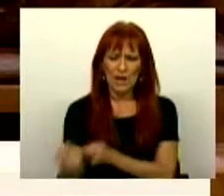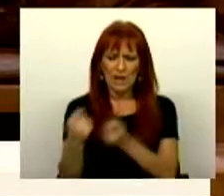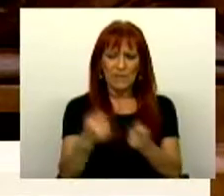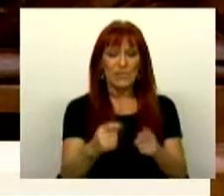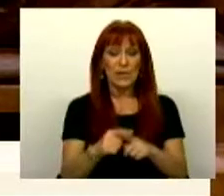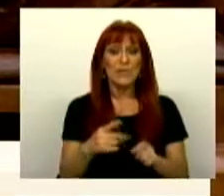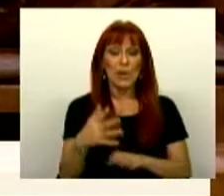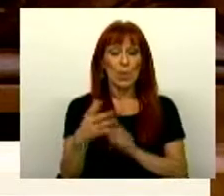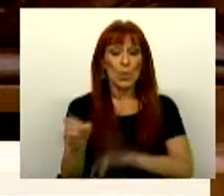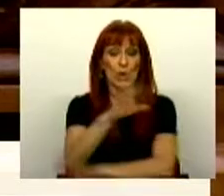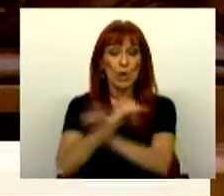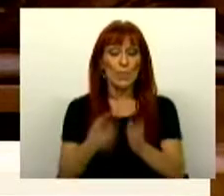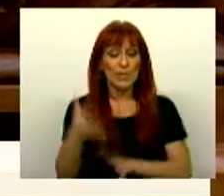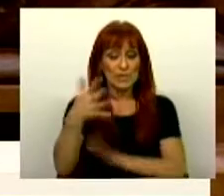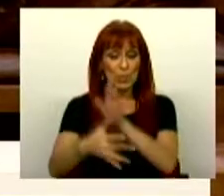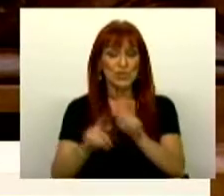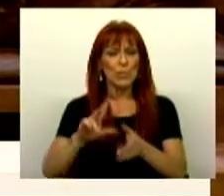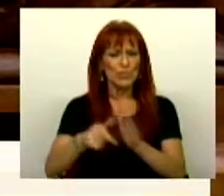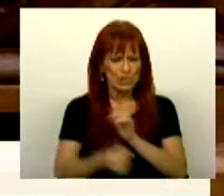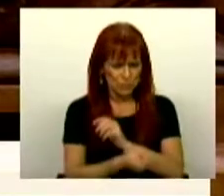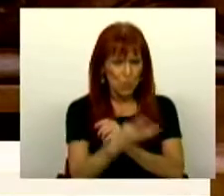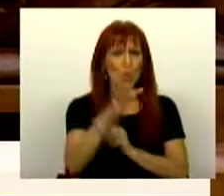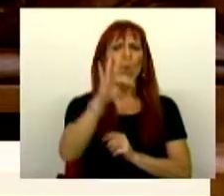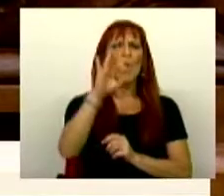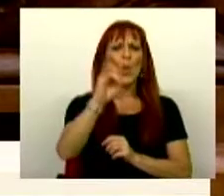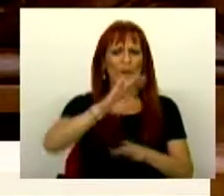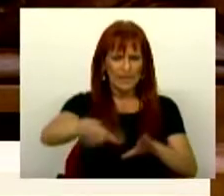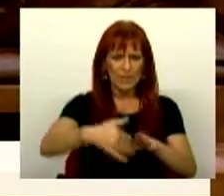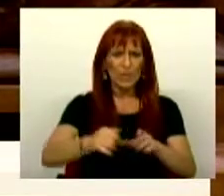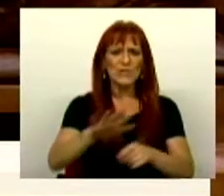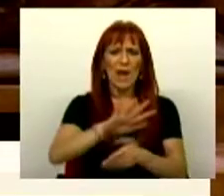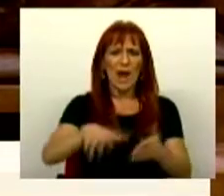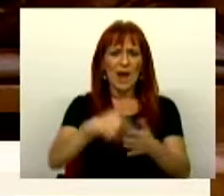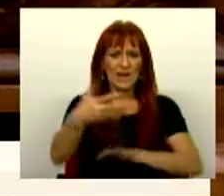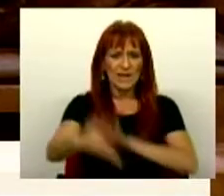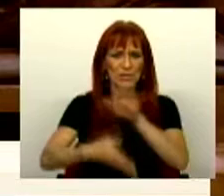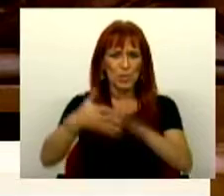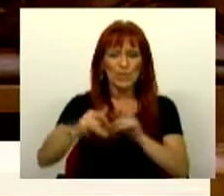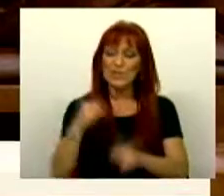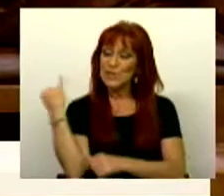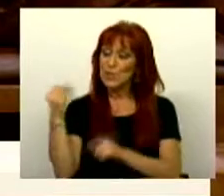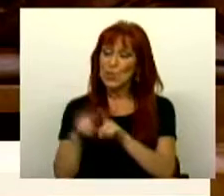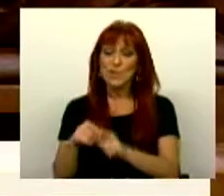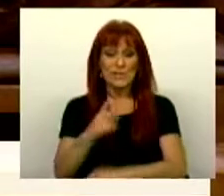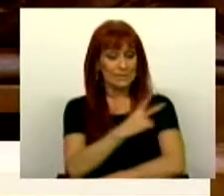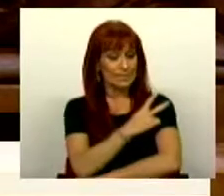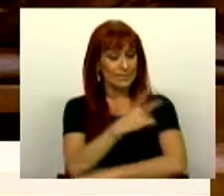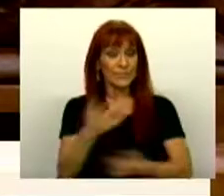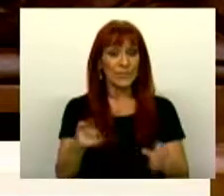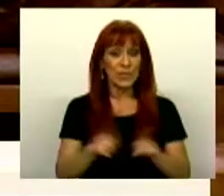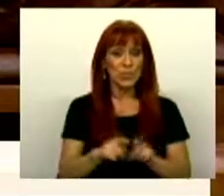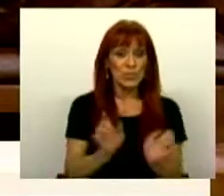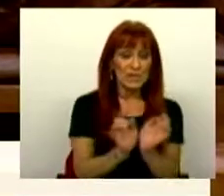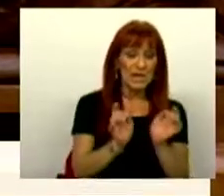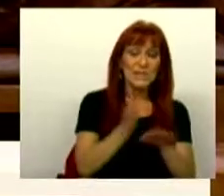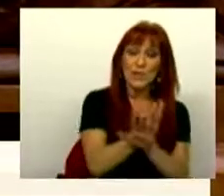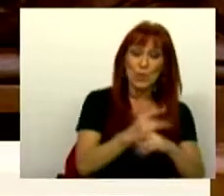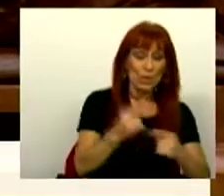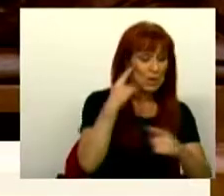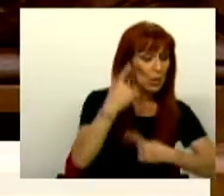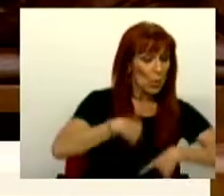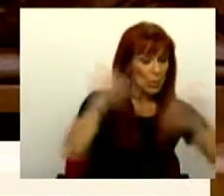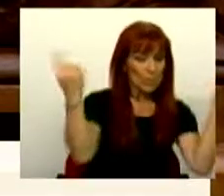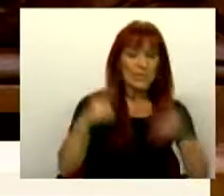indústria. O projeto conta já com 40 participantes no plano da indústria e das instituições académicas, tanto do setor público